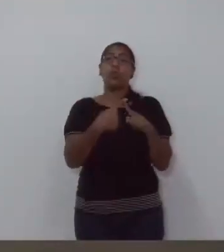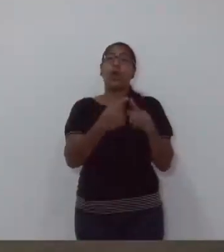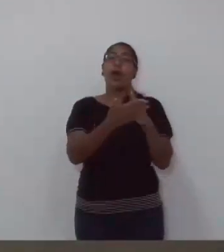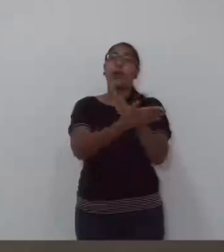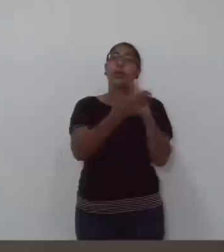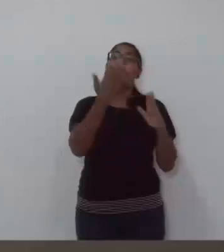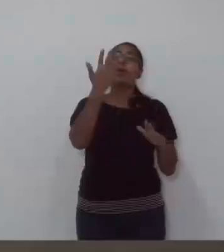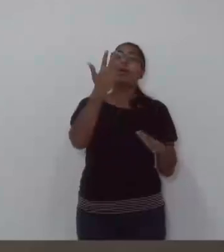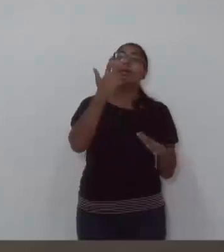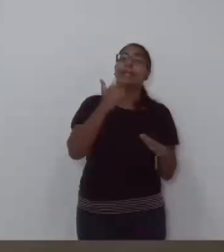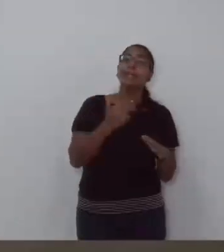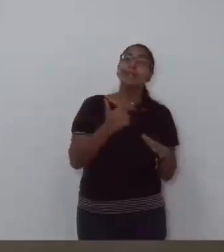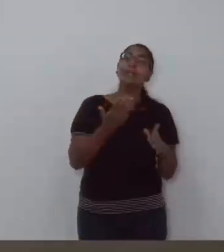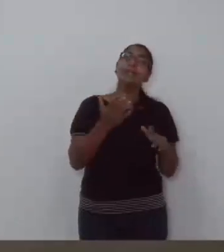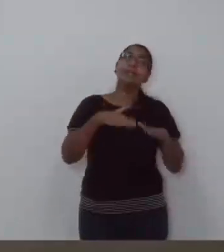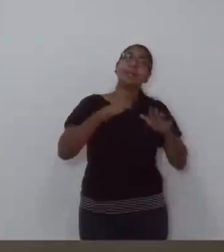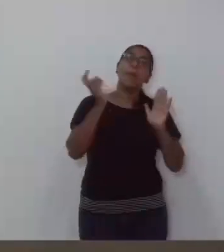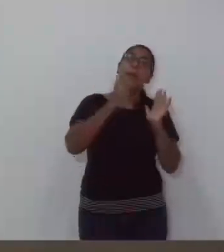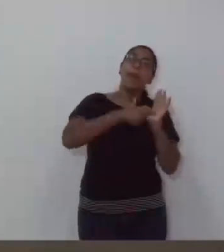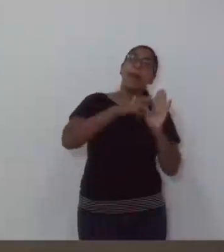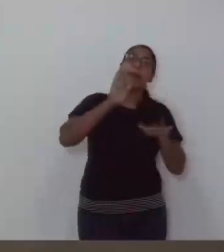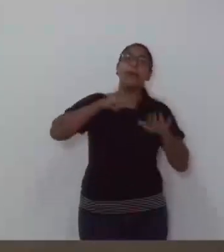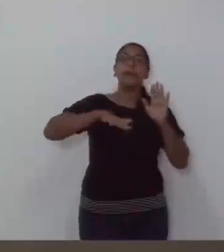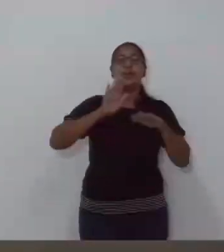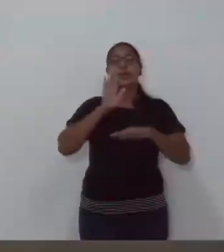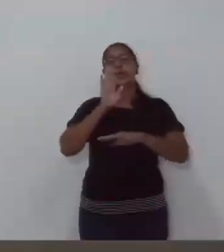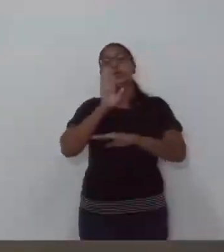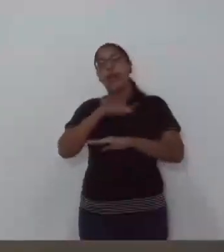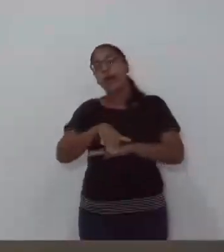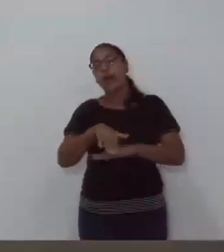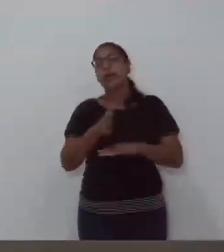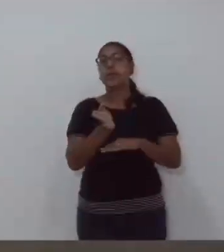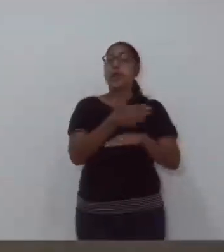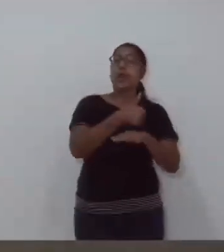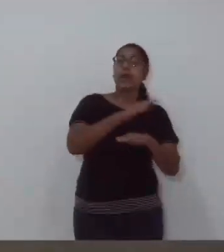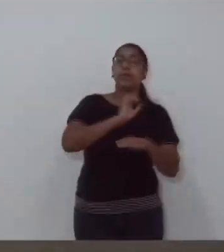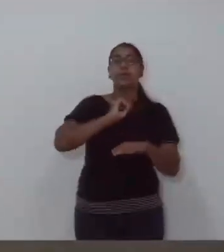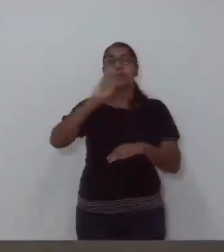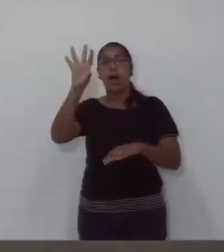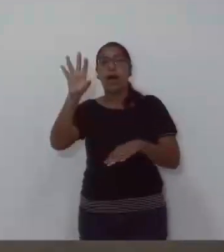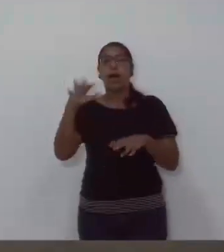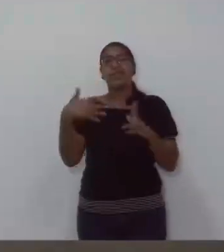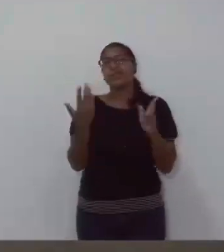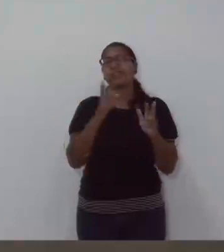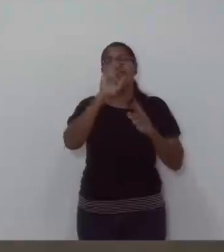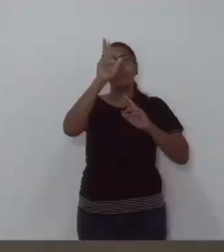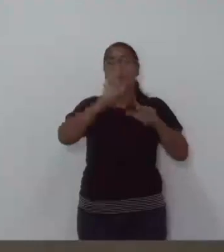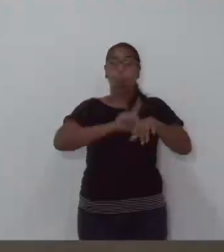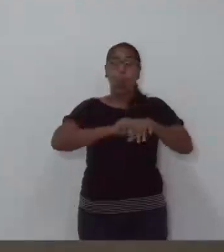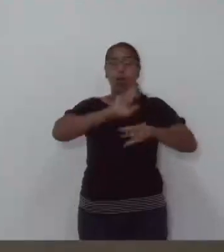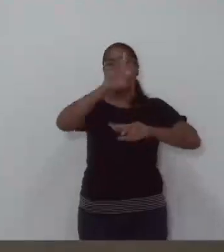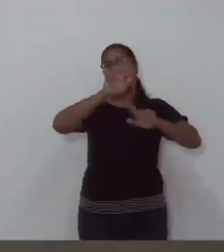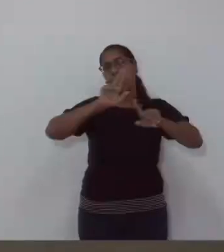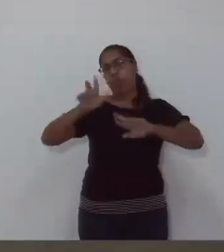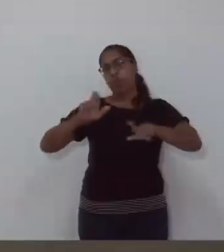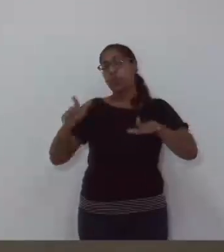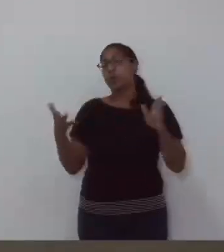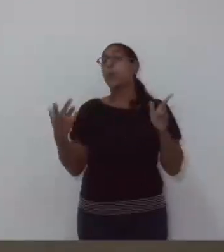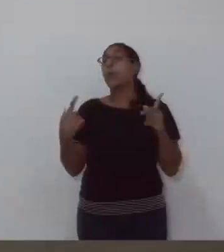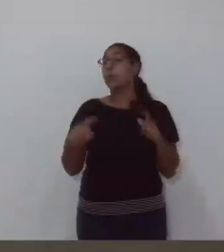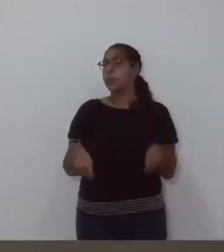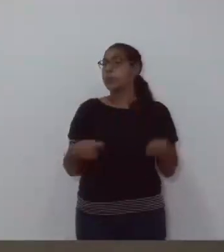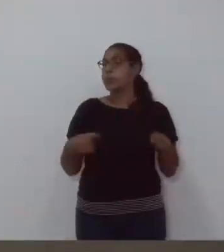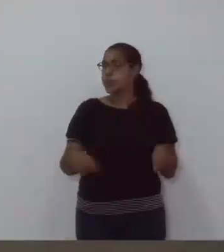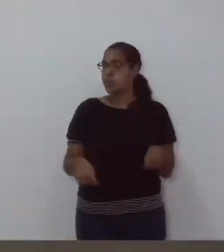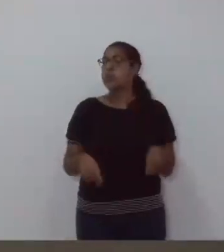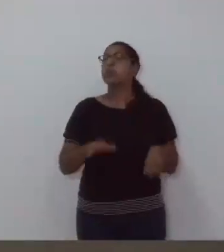no horário, outras entram mais tarde, outras mais tarde, alguns saem mais cedo. Tem horários diferentes nas escolas. Então, é preciso observar, eu não estou